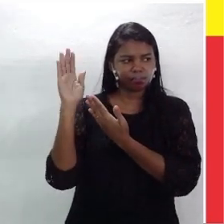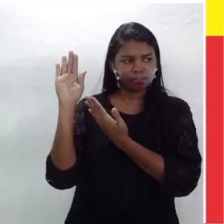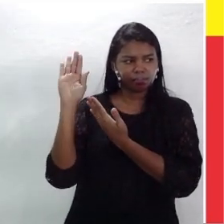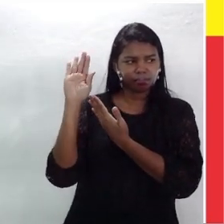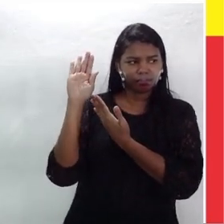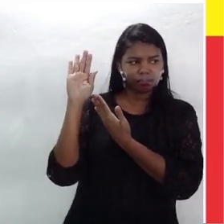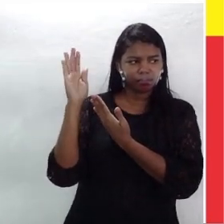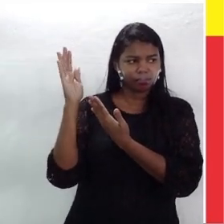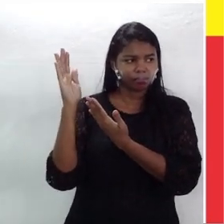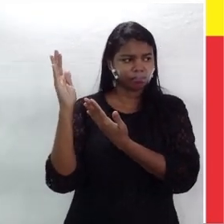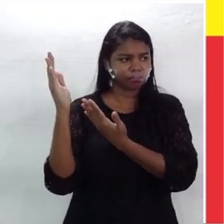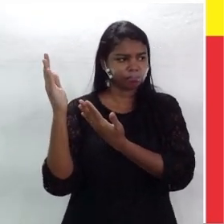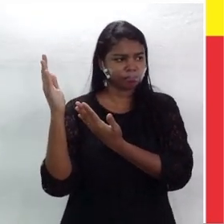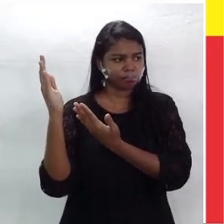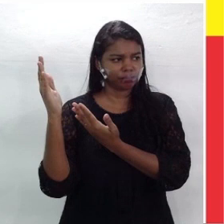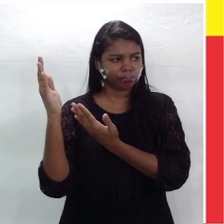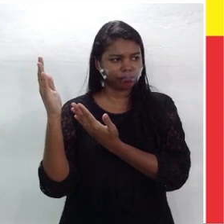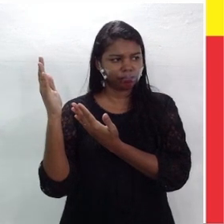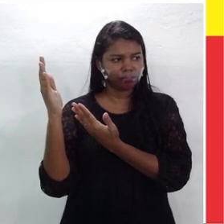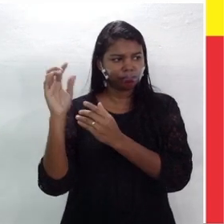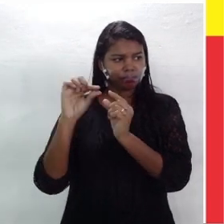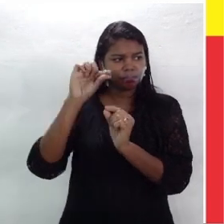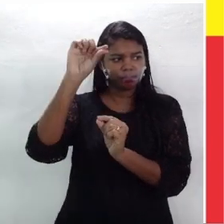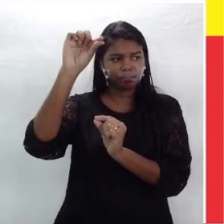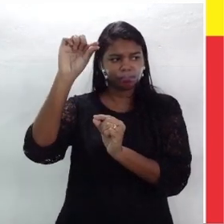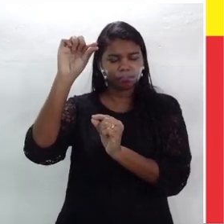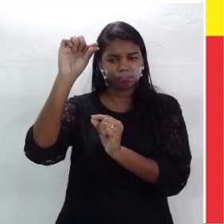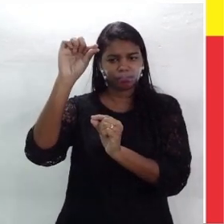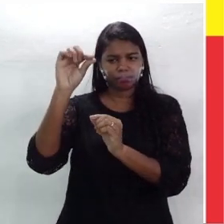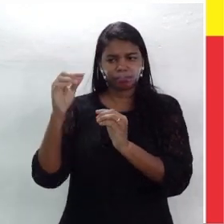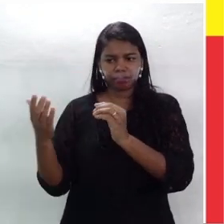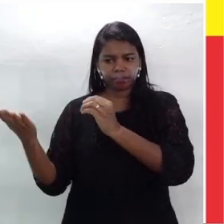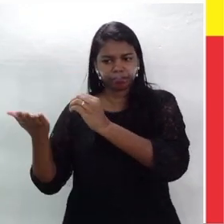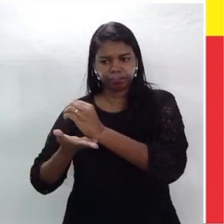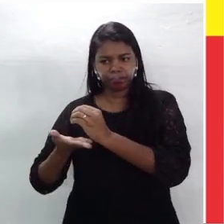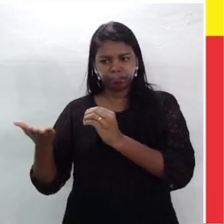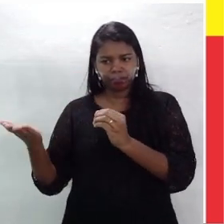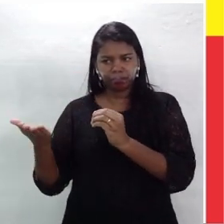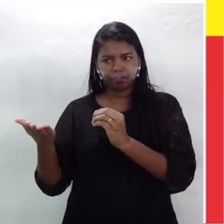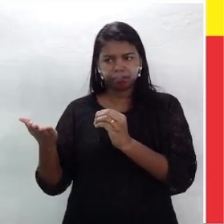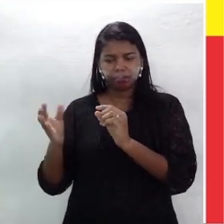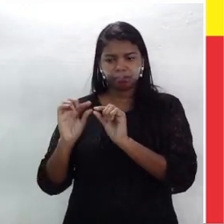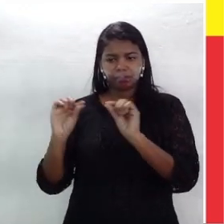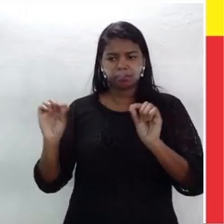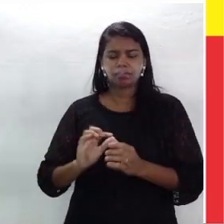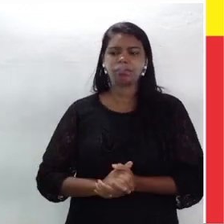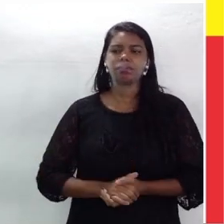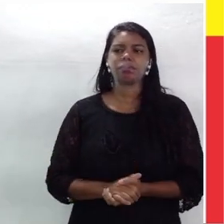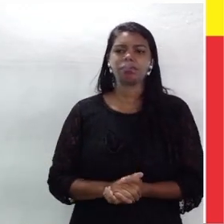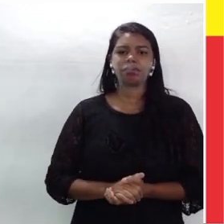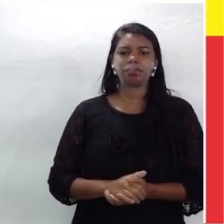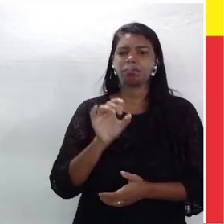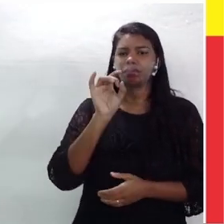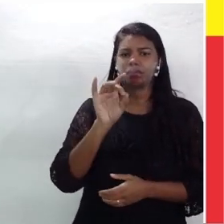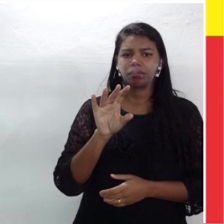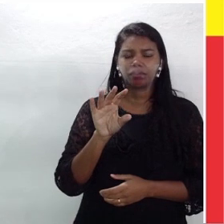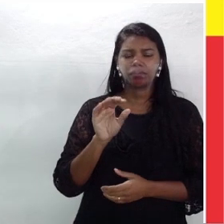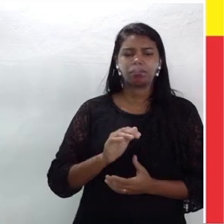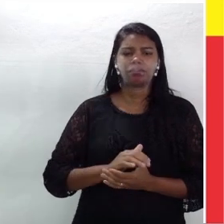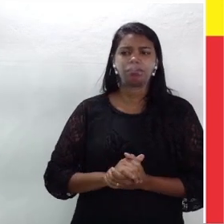A aqui e tem o mesmo valor de A aqui, ou seja, base, altura e largura. É só a gente